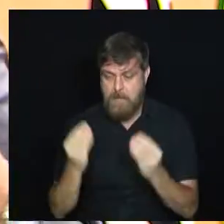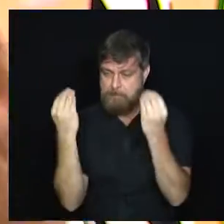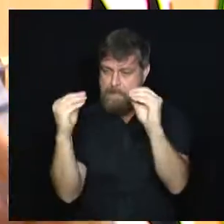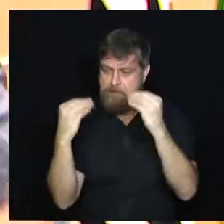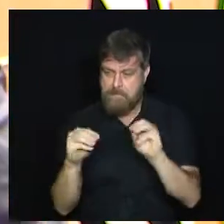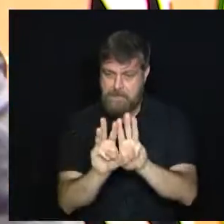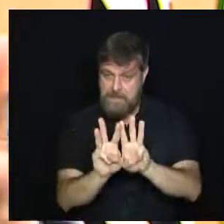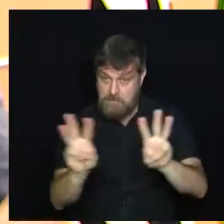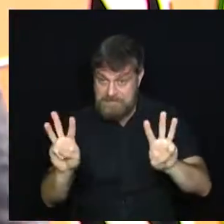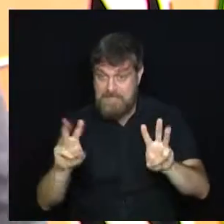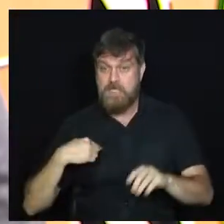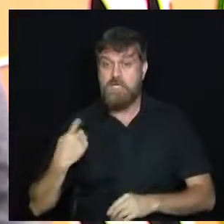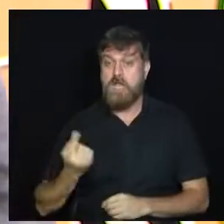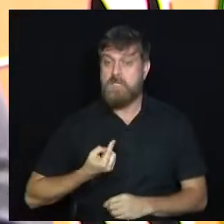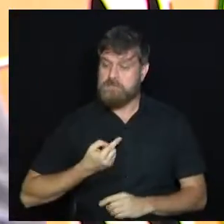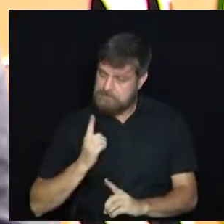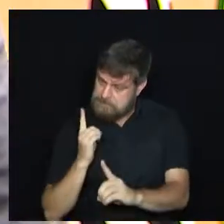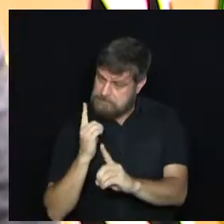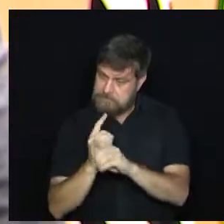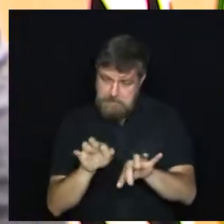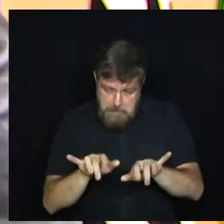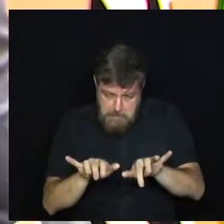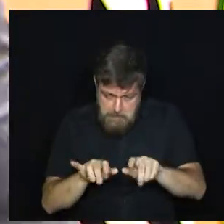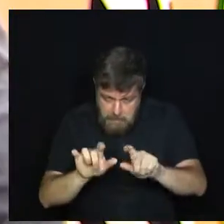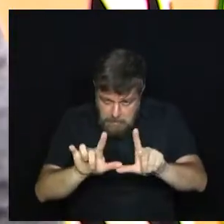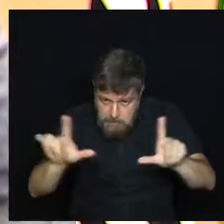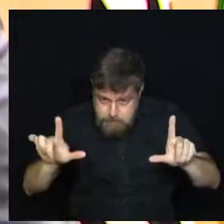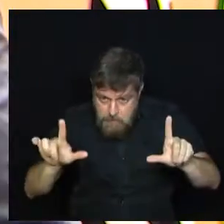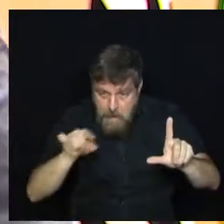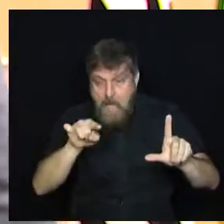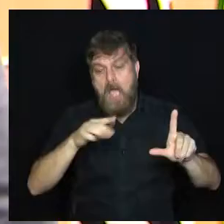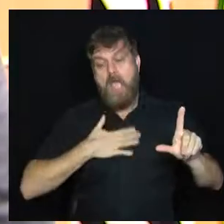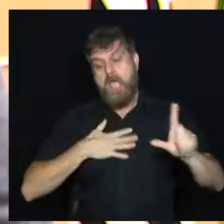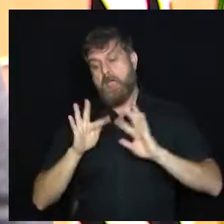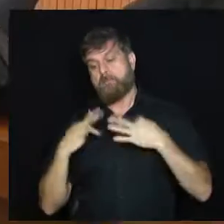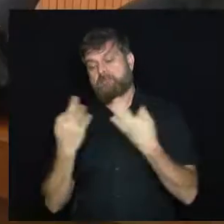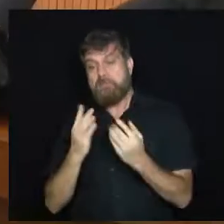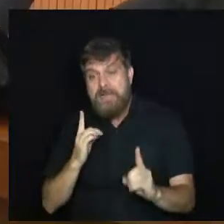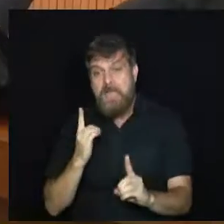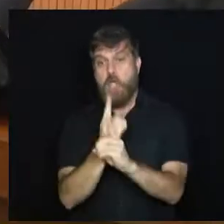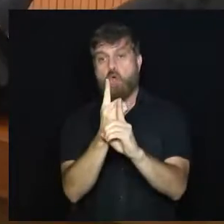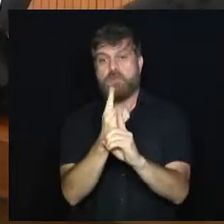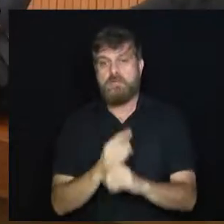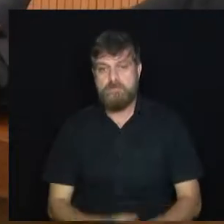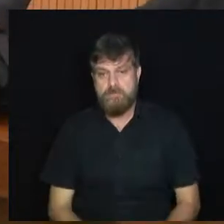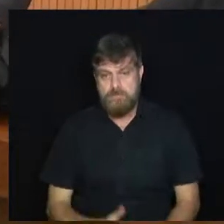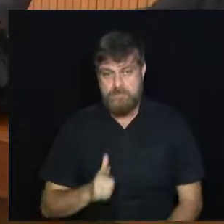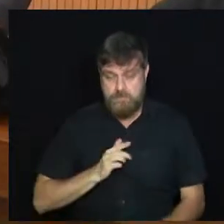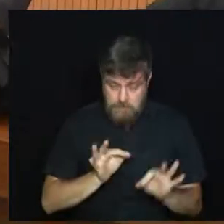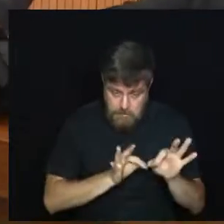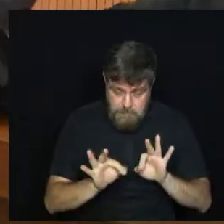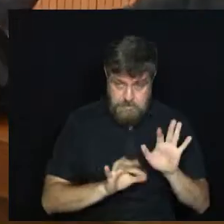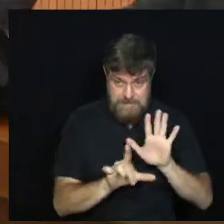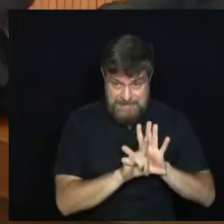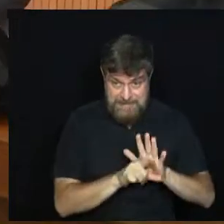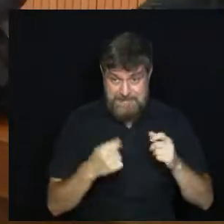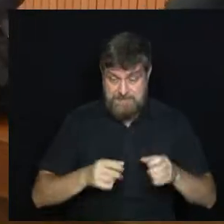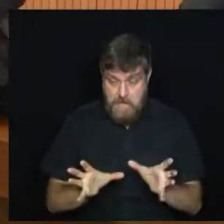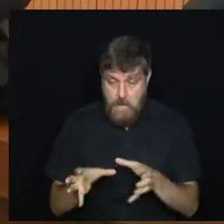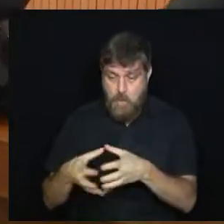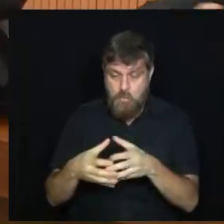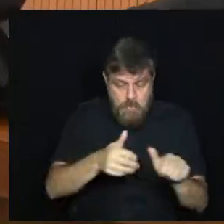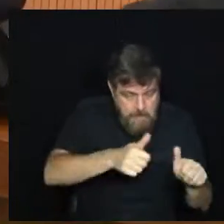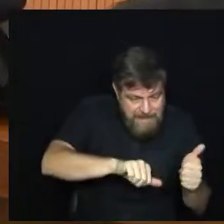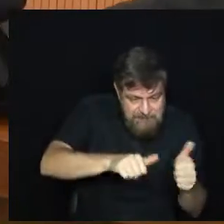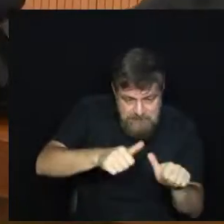já permite a gente tentar pelo menos localizar aquele familiar desaparecido. O projeto precisa passar pelas comissões